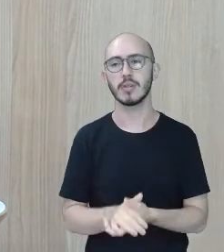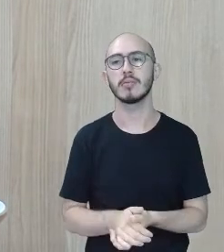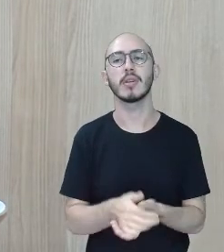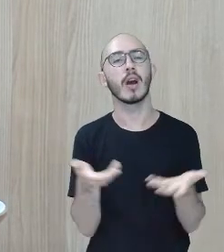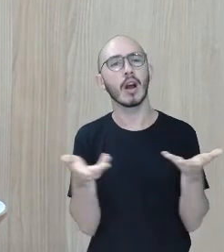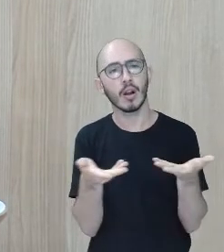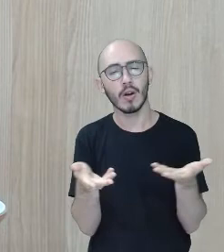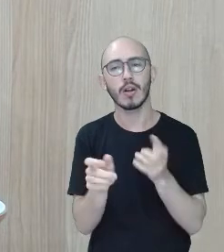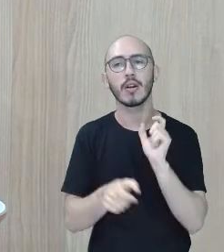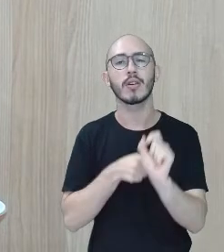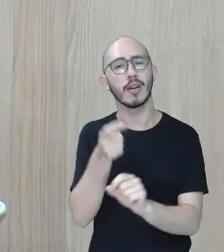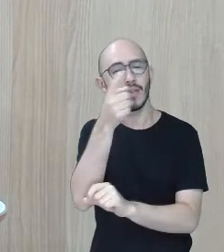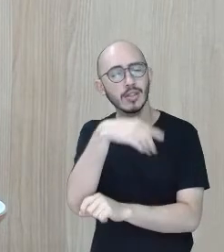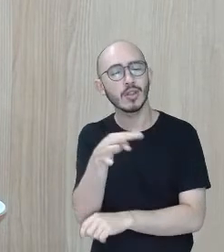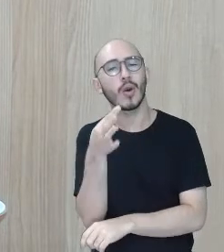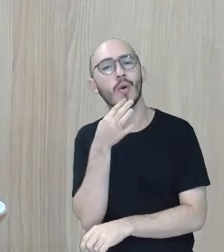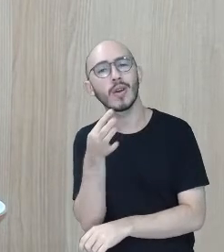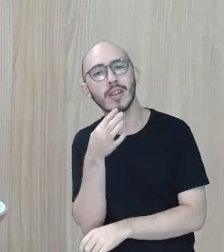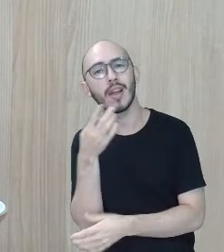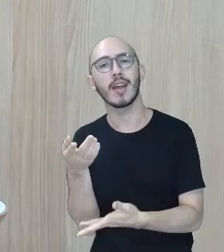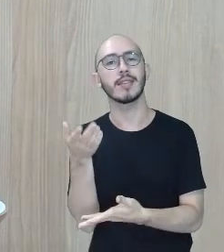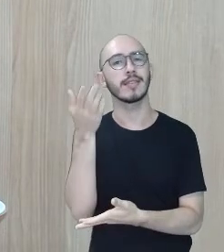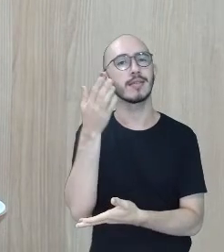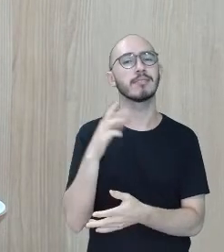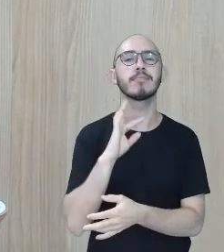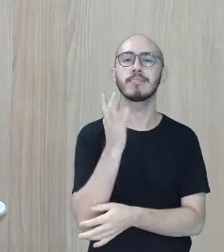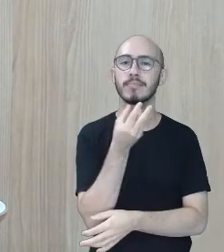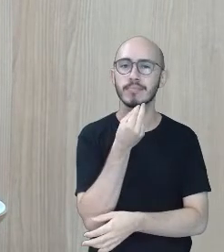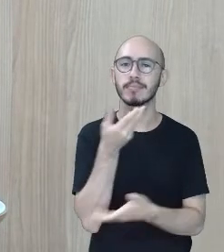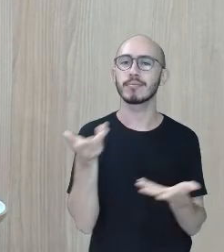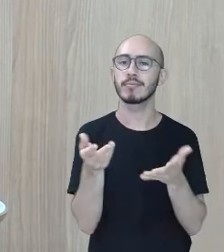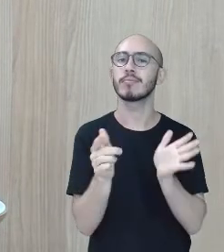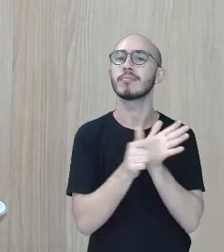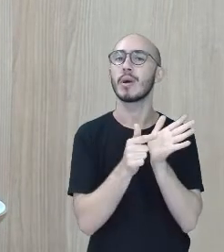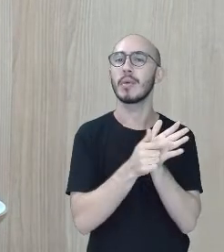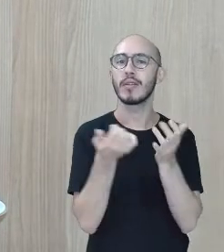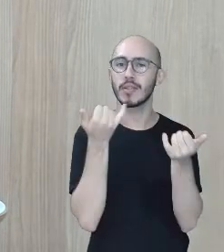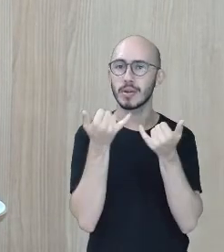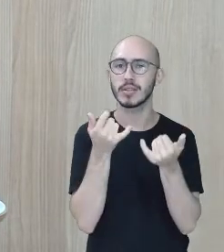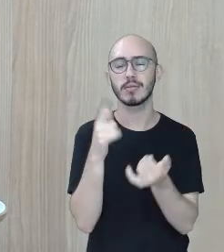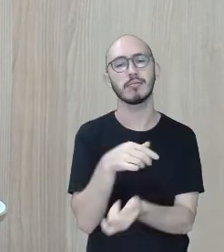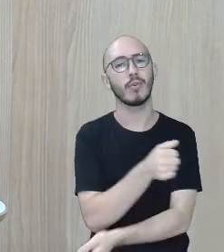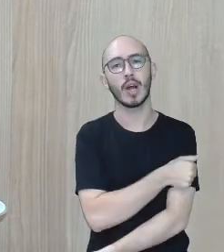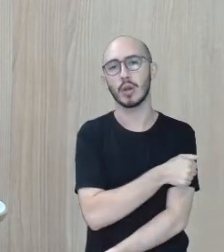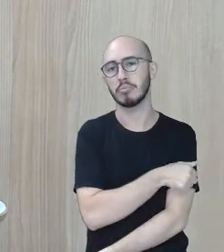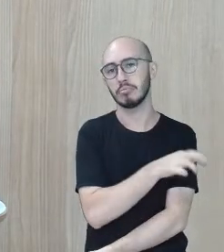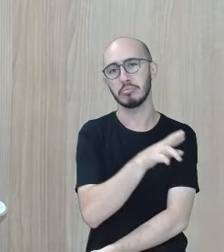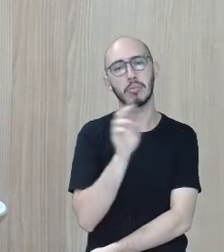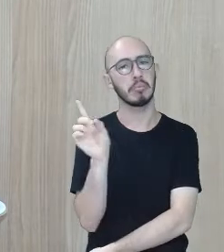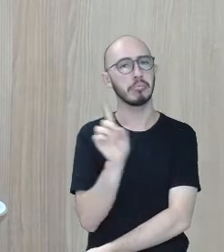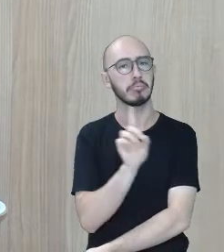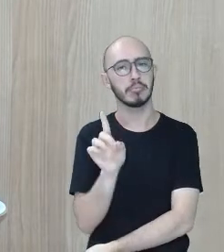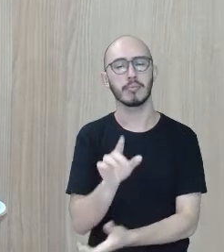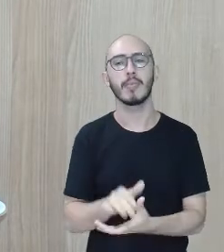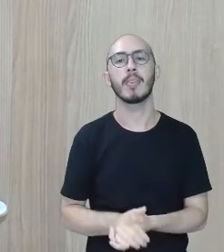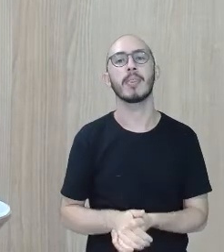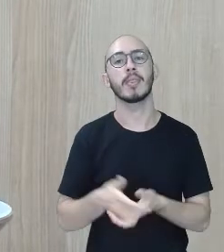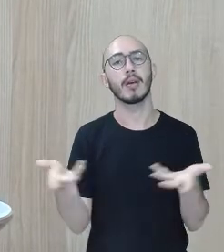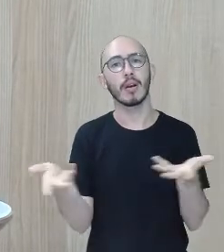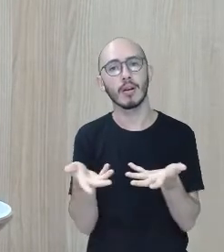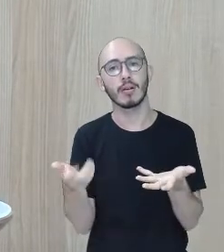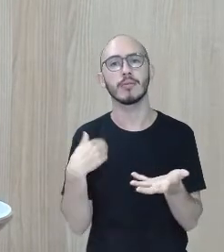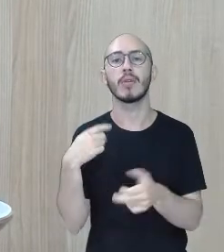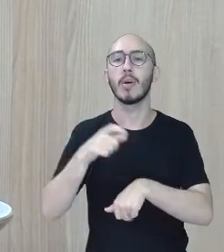agora? Vocês tinham conhecimento desse selo? Caroline respondeu que não. Então, vá se despedindo,